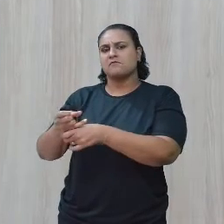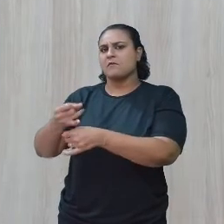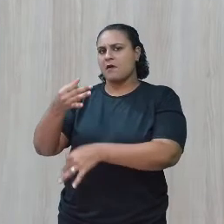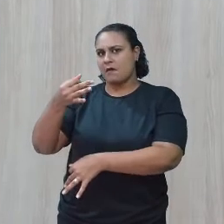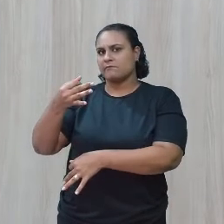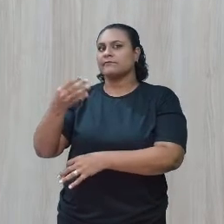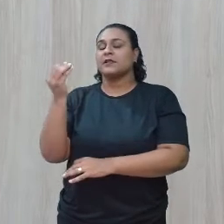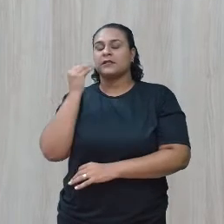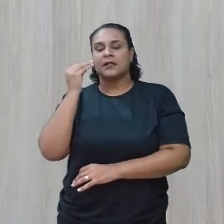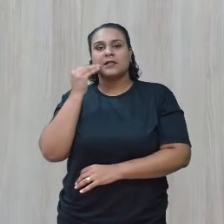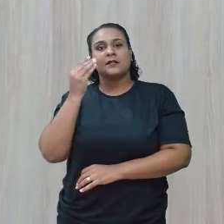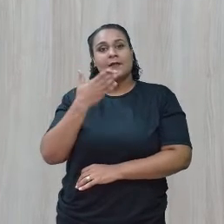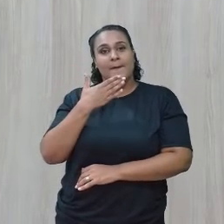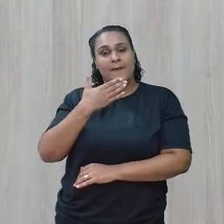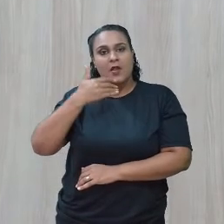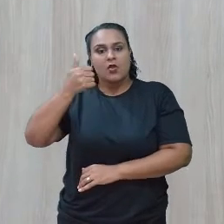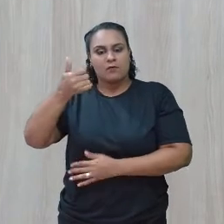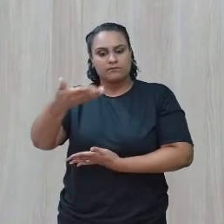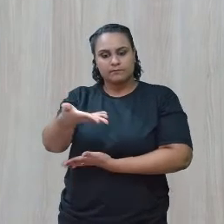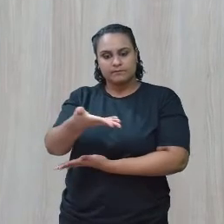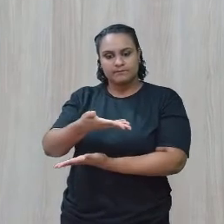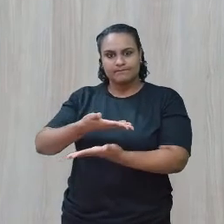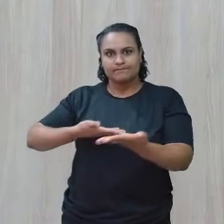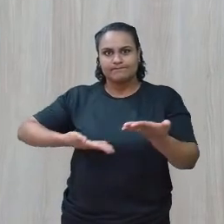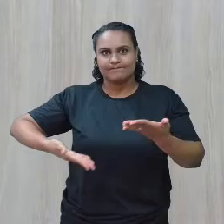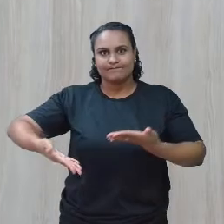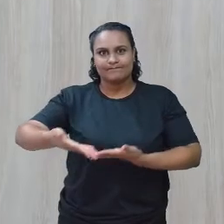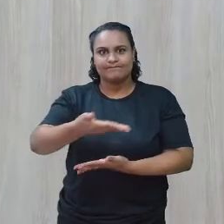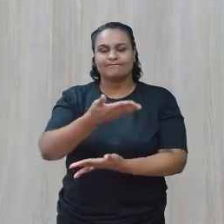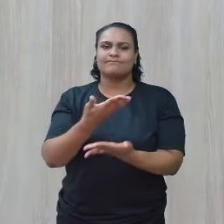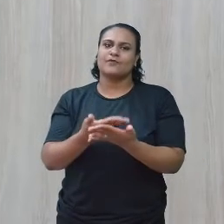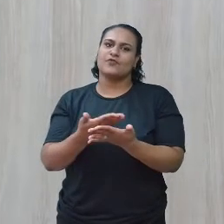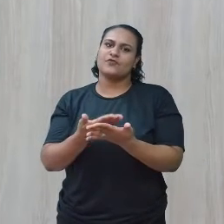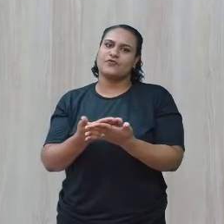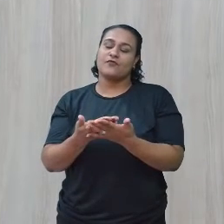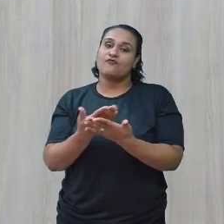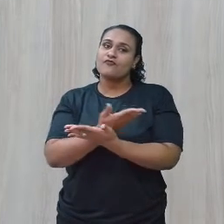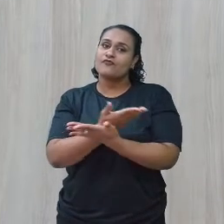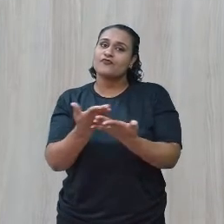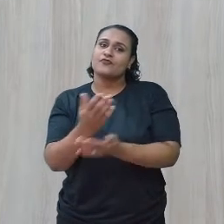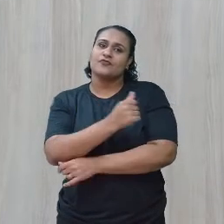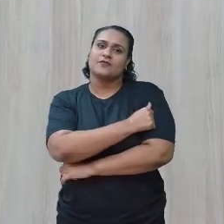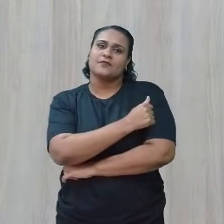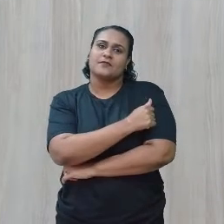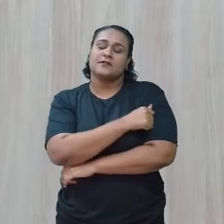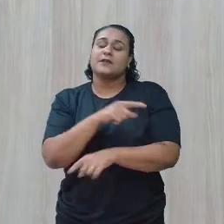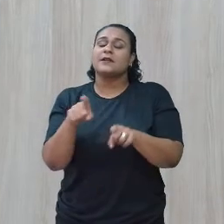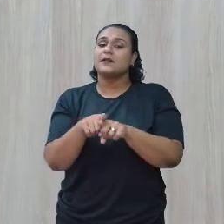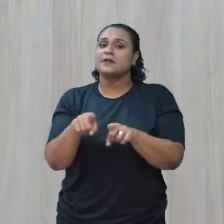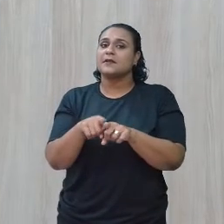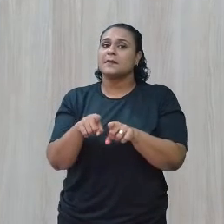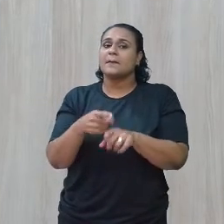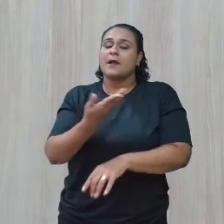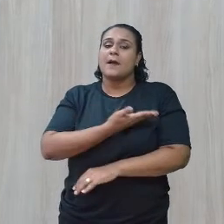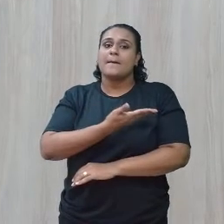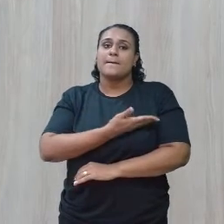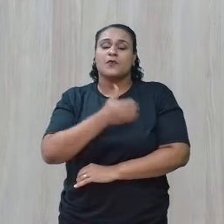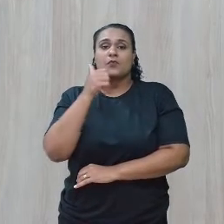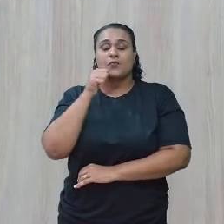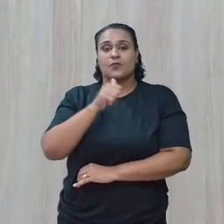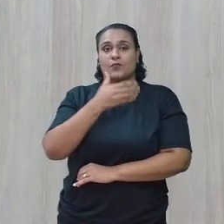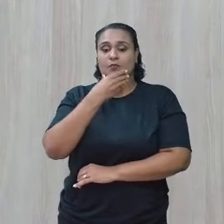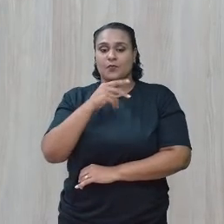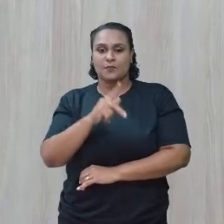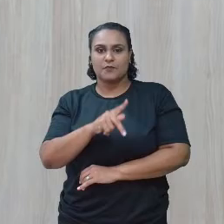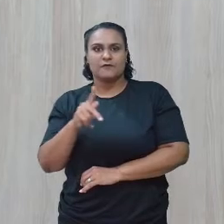tentando melhorar cada vez mais a interação das nossas aulas com vocês, estudantes, e com você também, colega professor e professora.